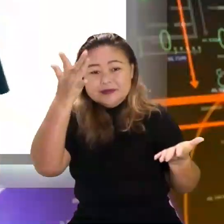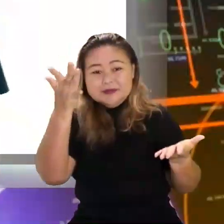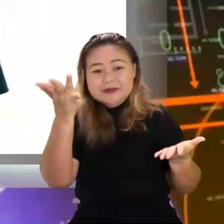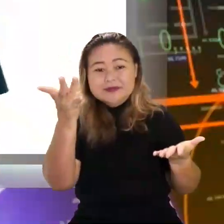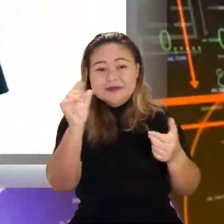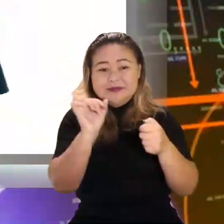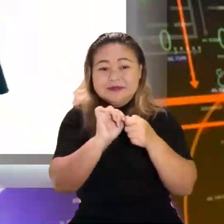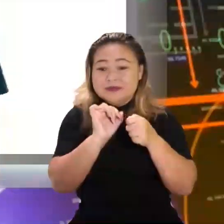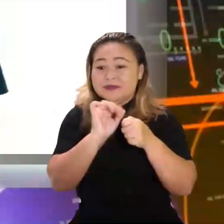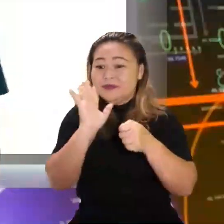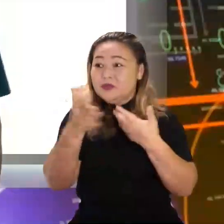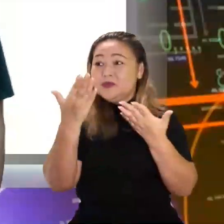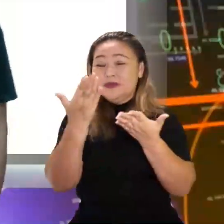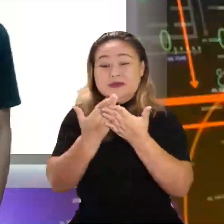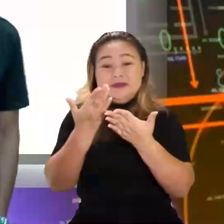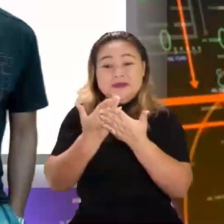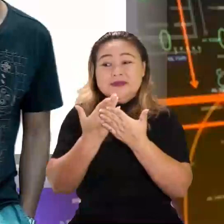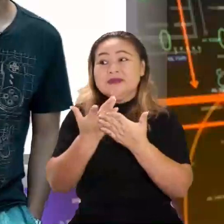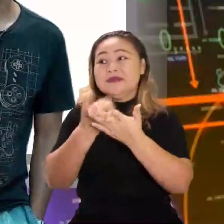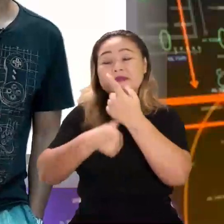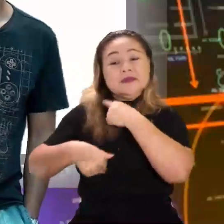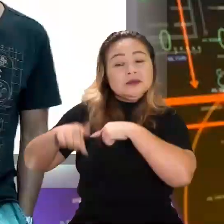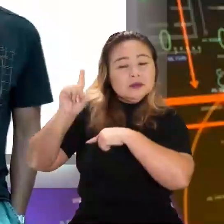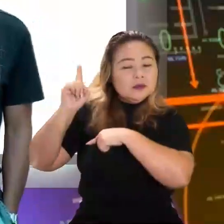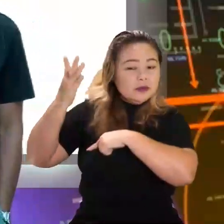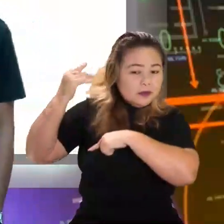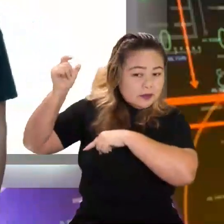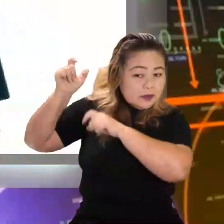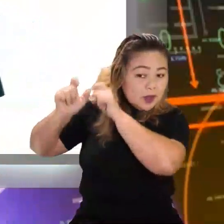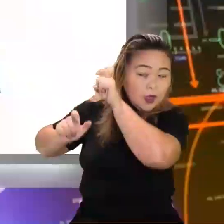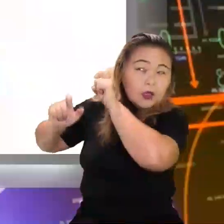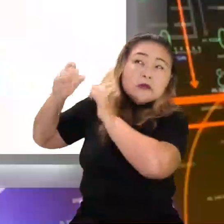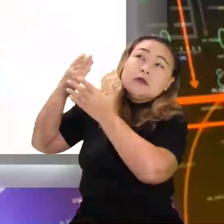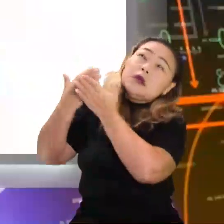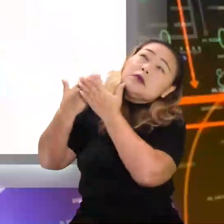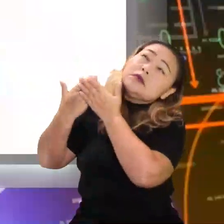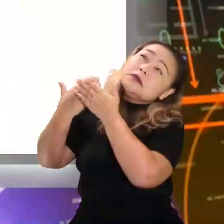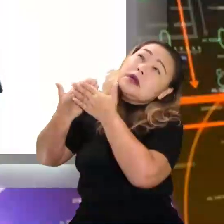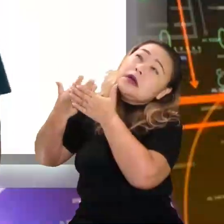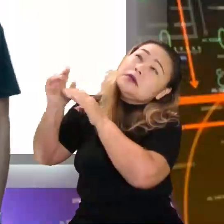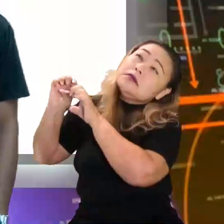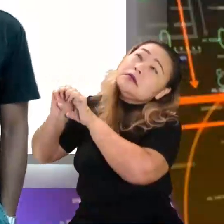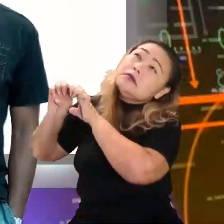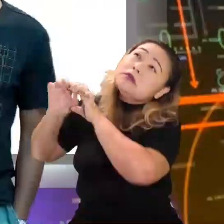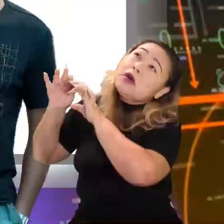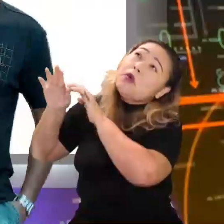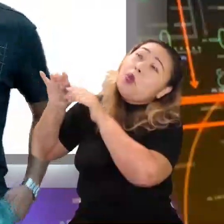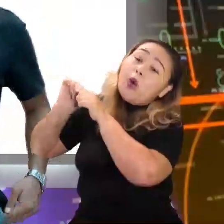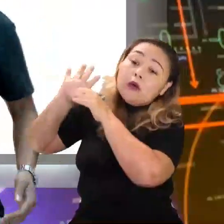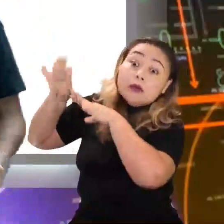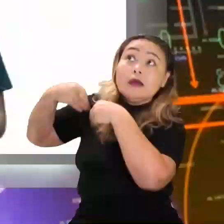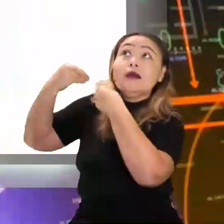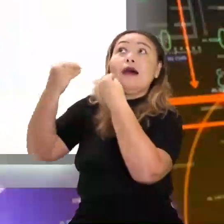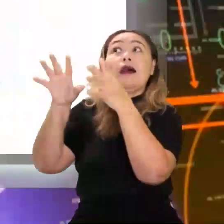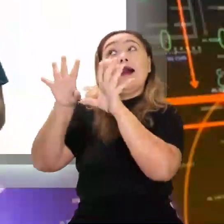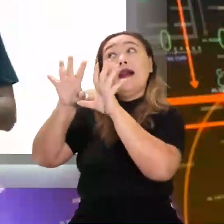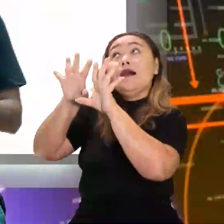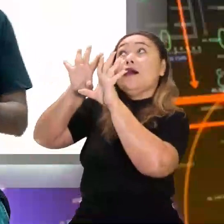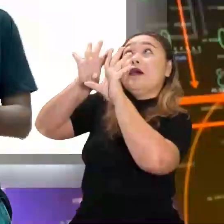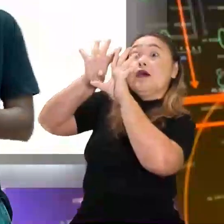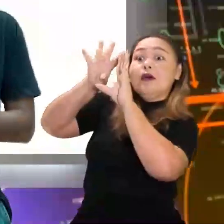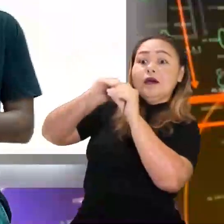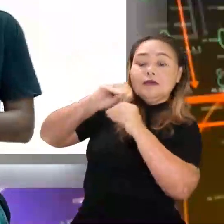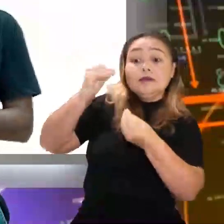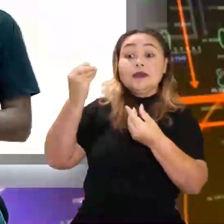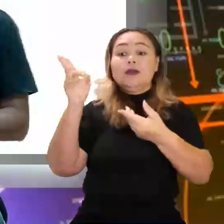gente só faz uso do que já estudaram, né? Então, muita gente trouxe as equações, as fórmulas, e a gente faz o quê? A gente só